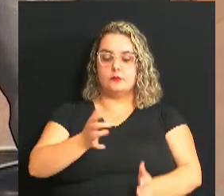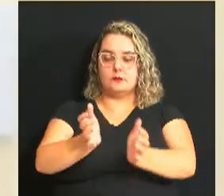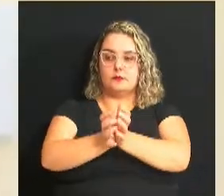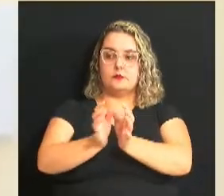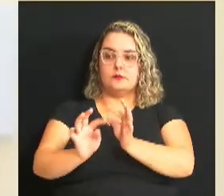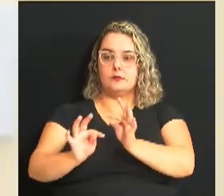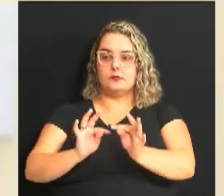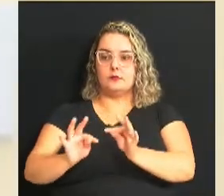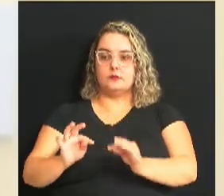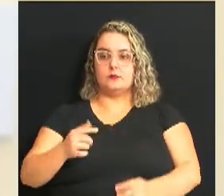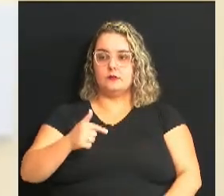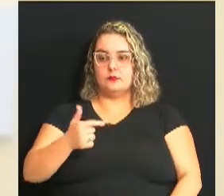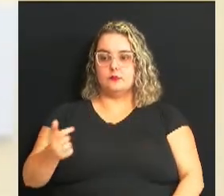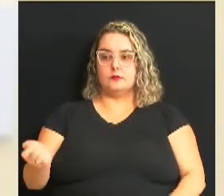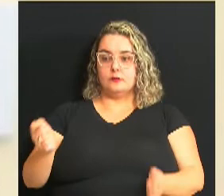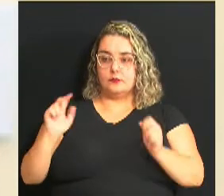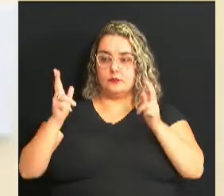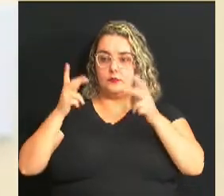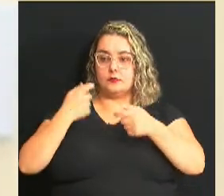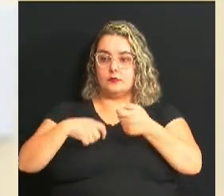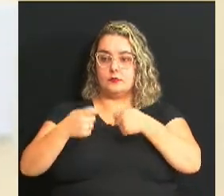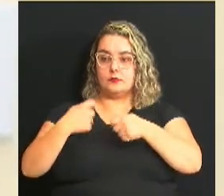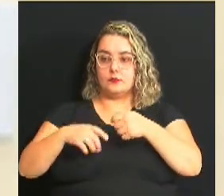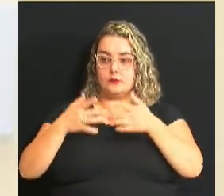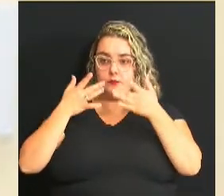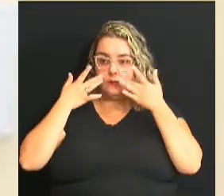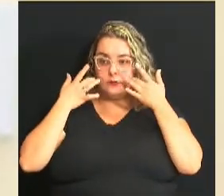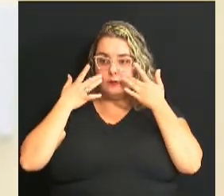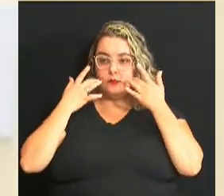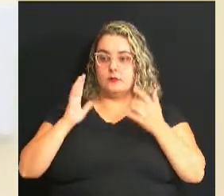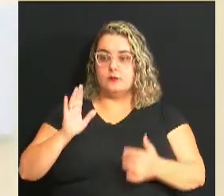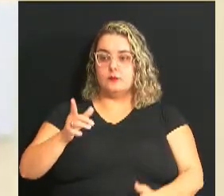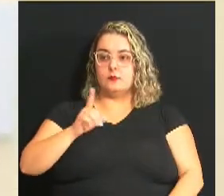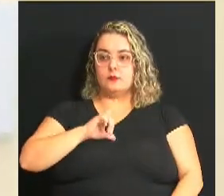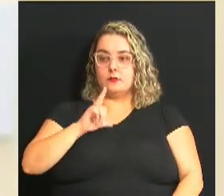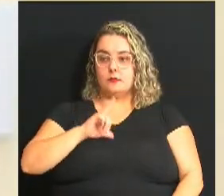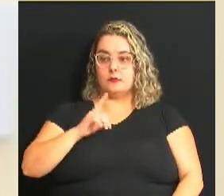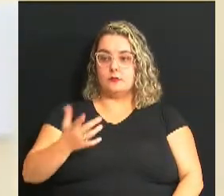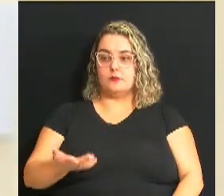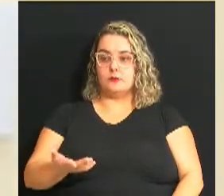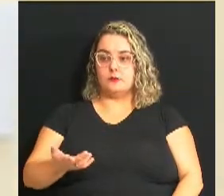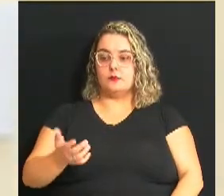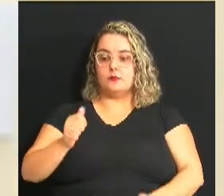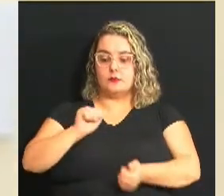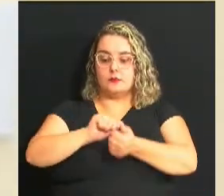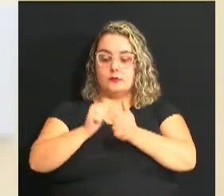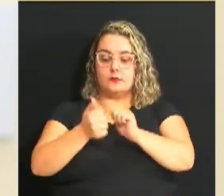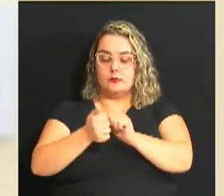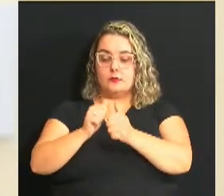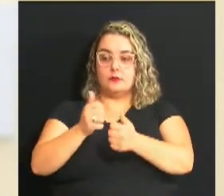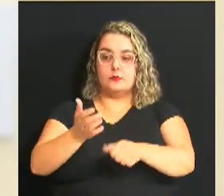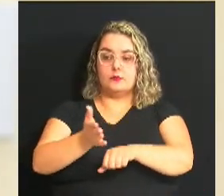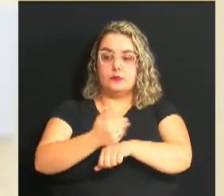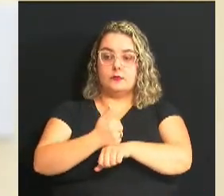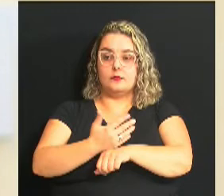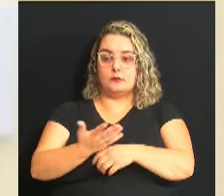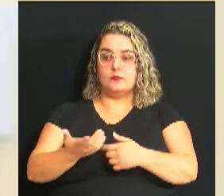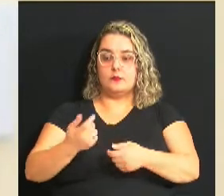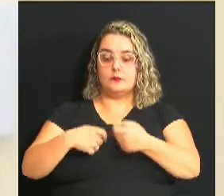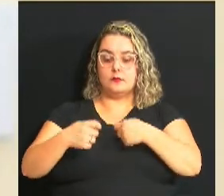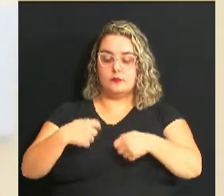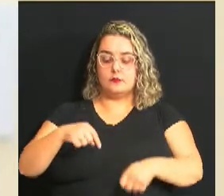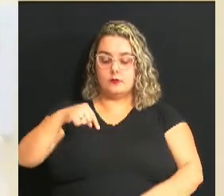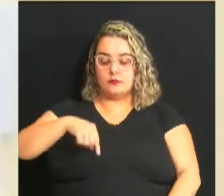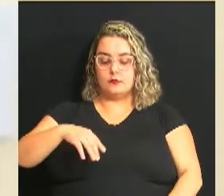têm a expertise para administrar o teatro, então já tinha sido articulado, né, até antes da negociação para a Câmara vir para